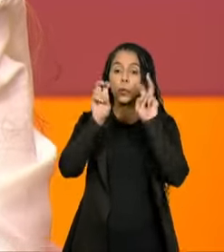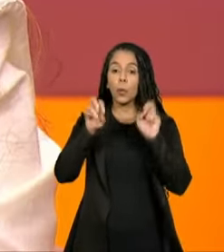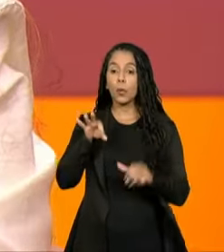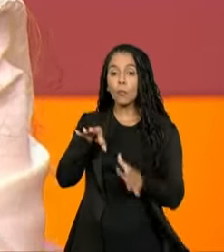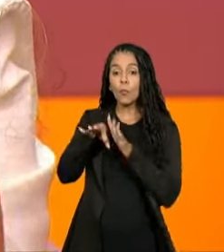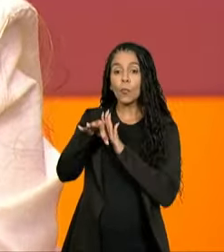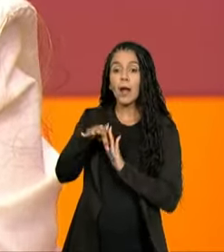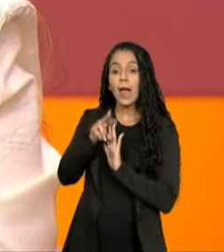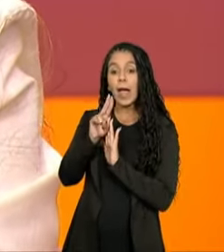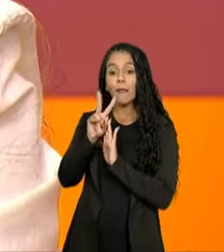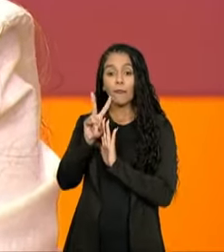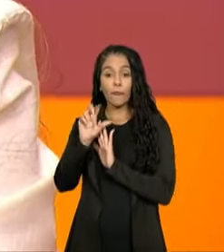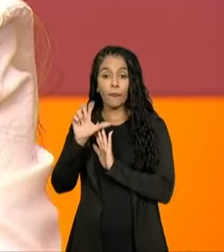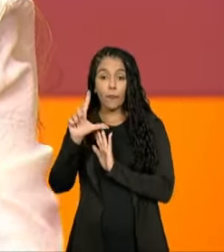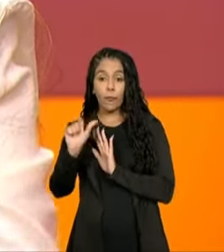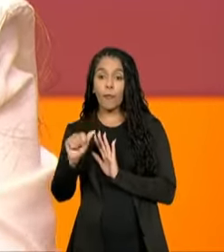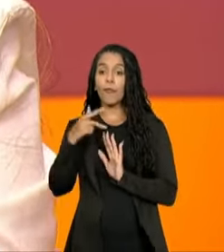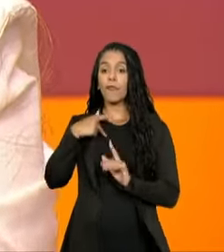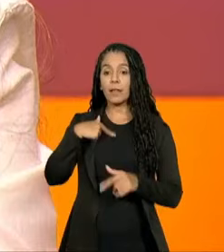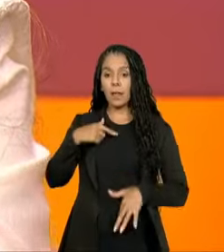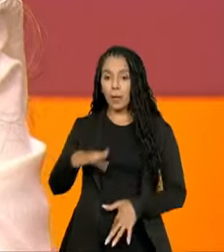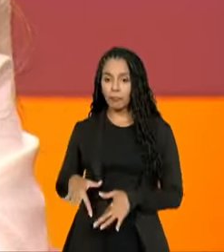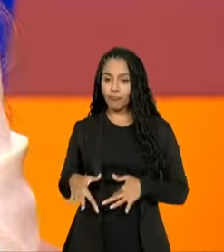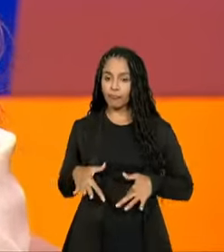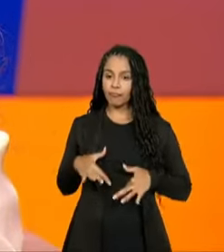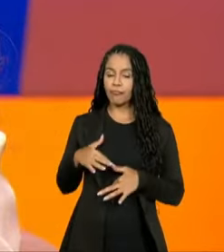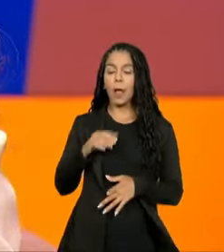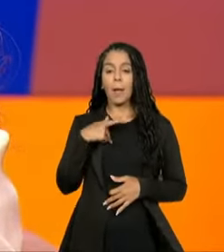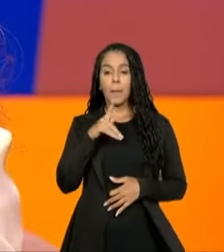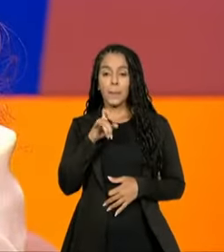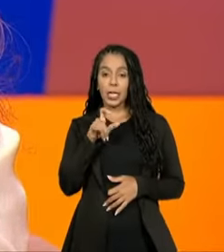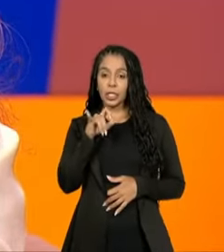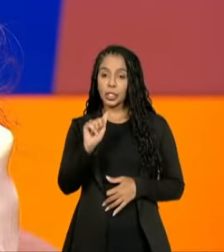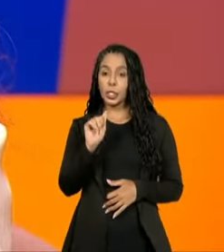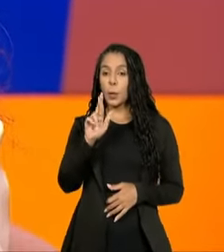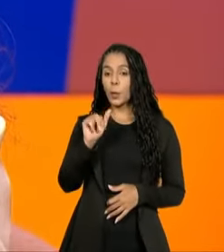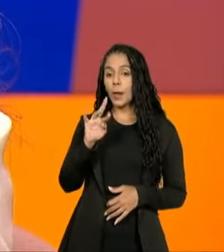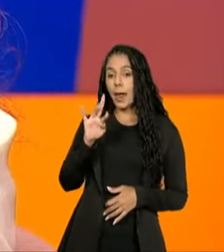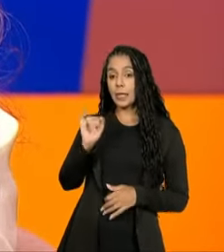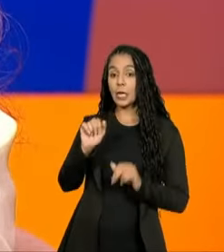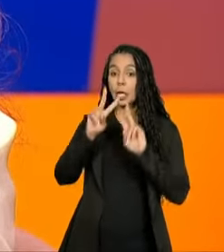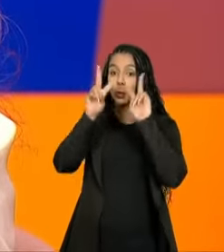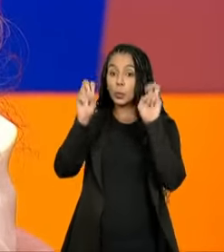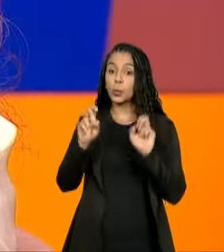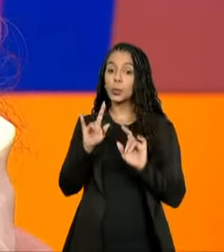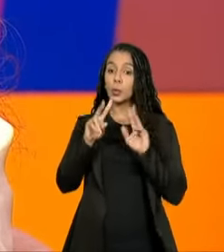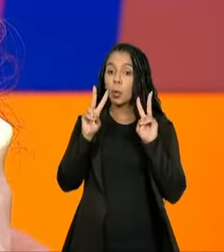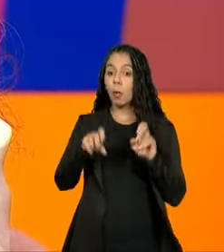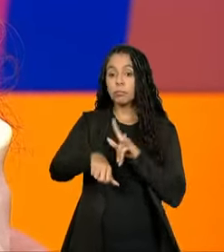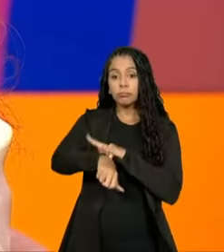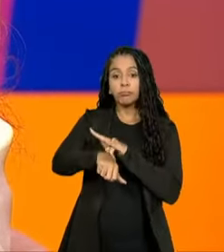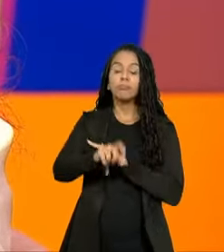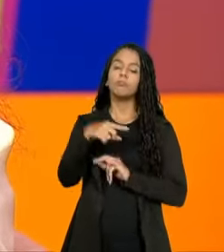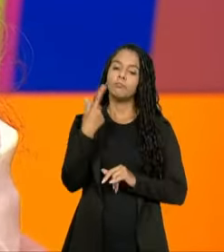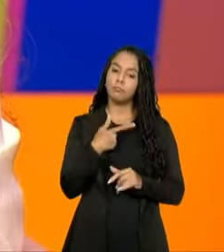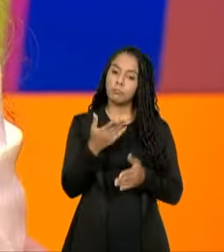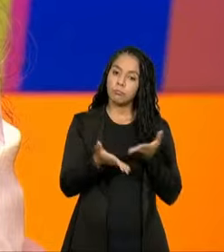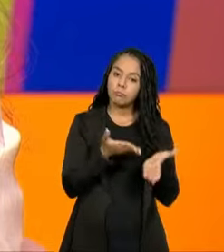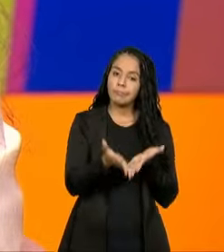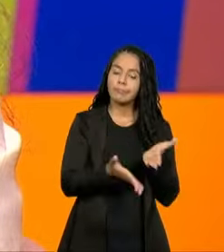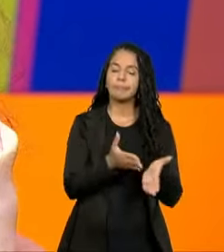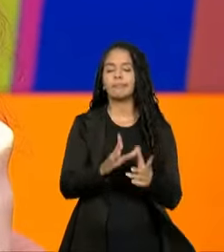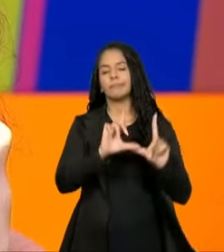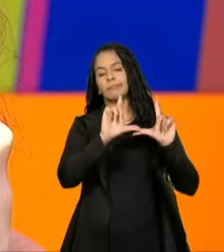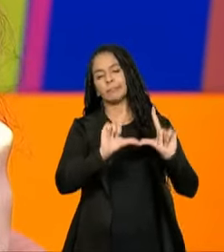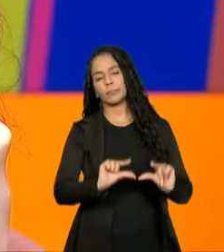questão vulvar, da bexiga, da uretra, de toda essa região de trato genital, e que quando a gente trata, na verdade, a gente